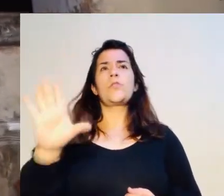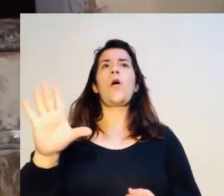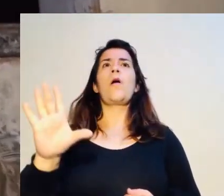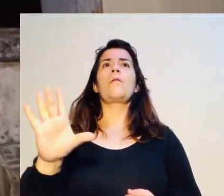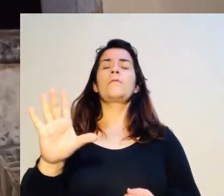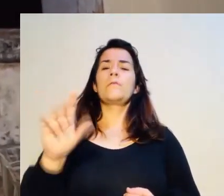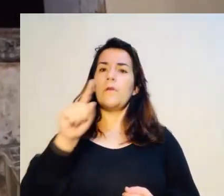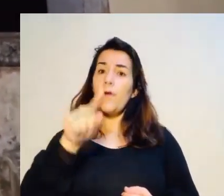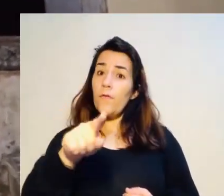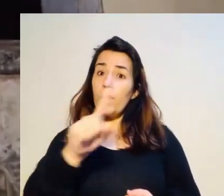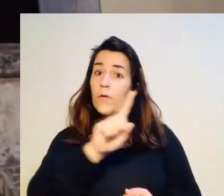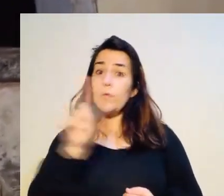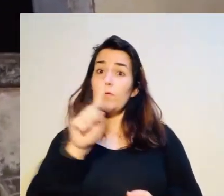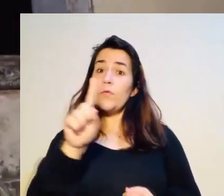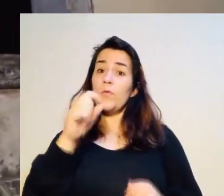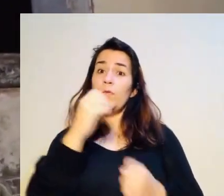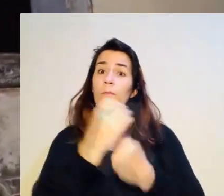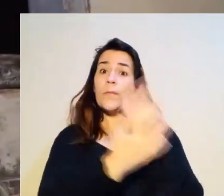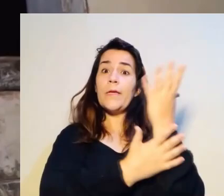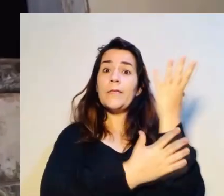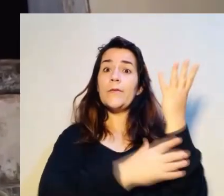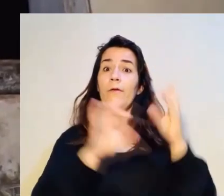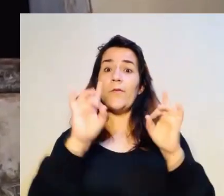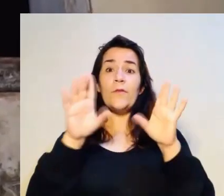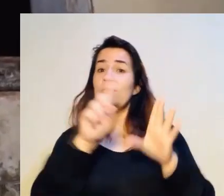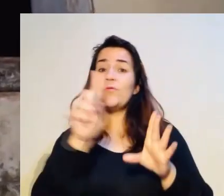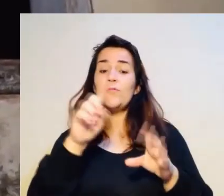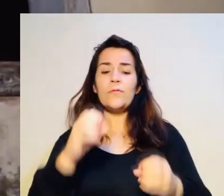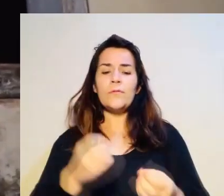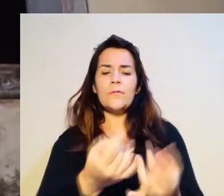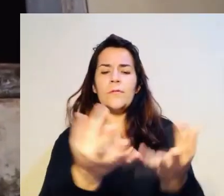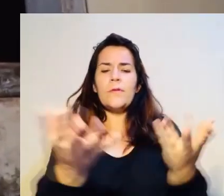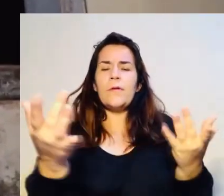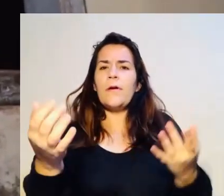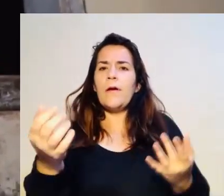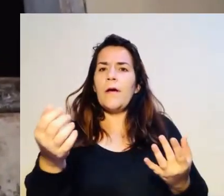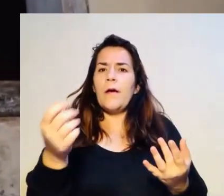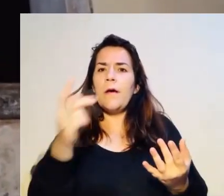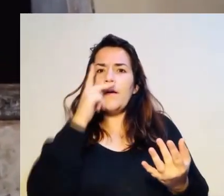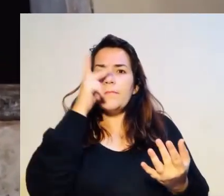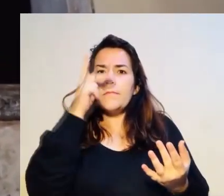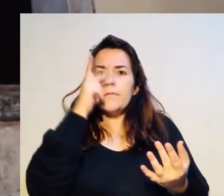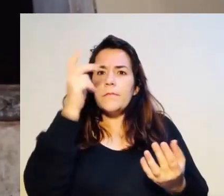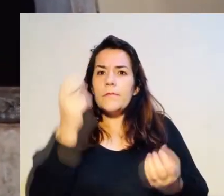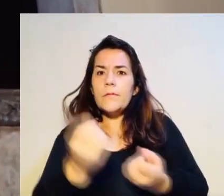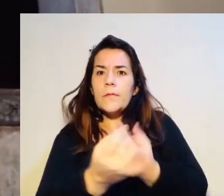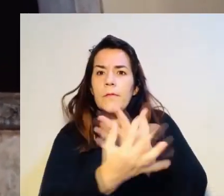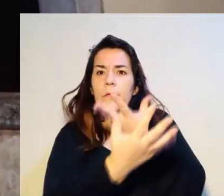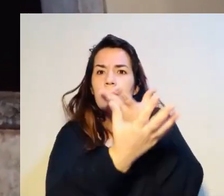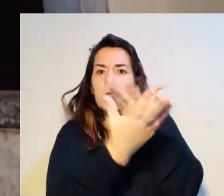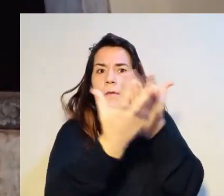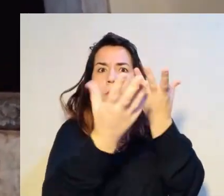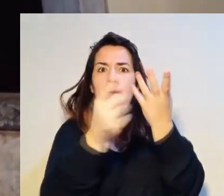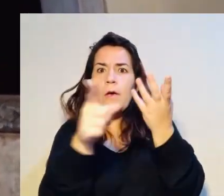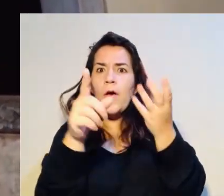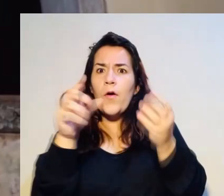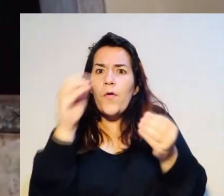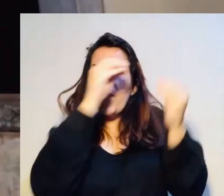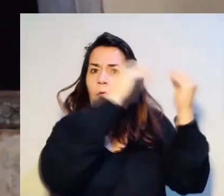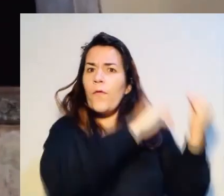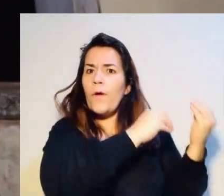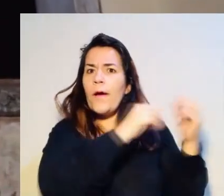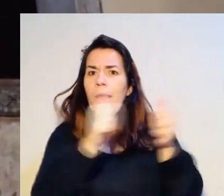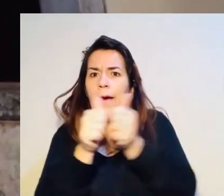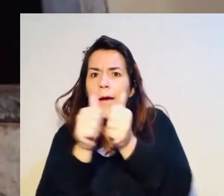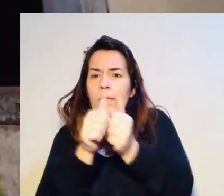Imagina só, você não plantou, você não semeou, e a plantinha nasceu no fundo do seu quintal.